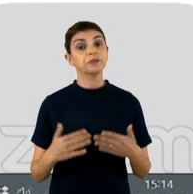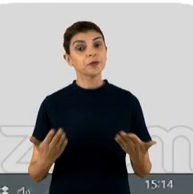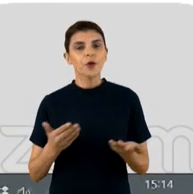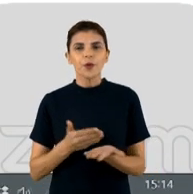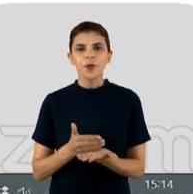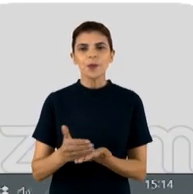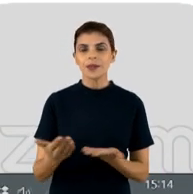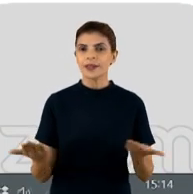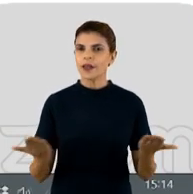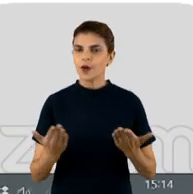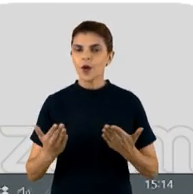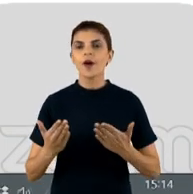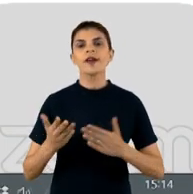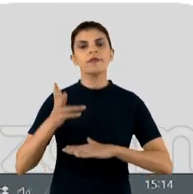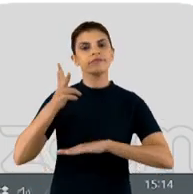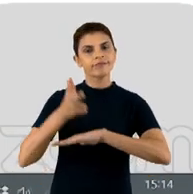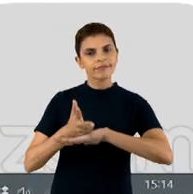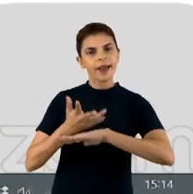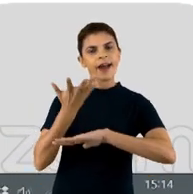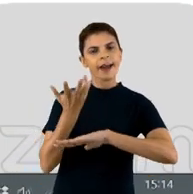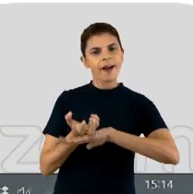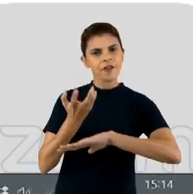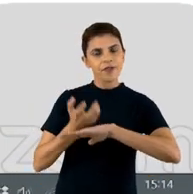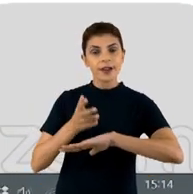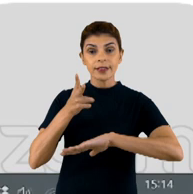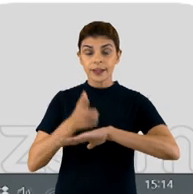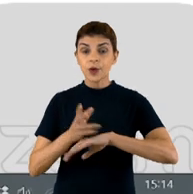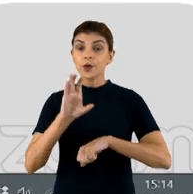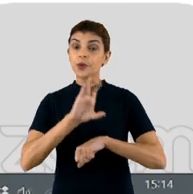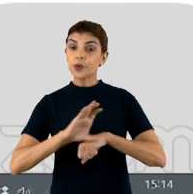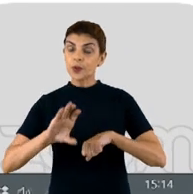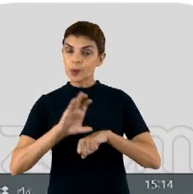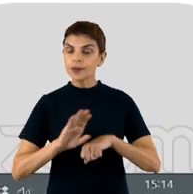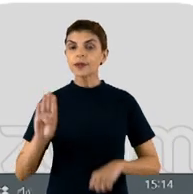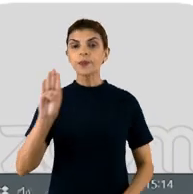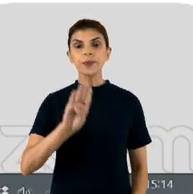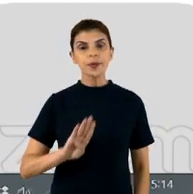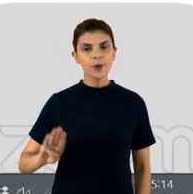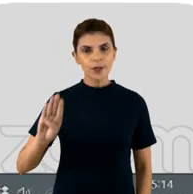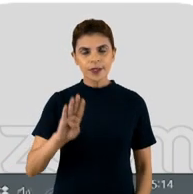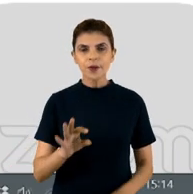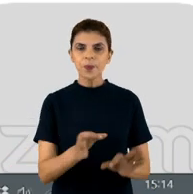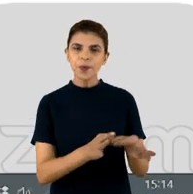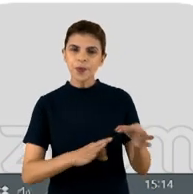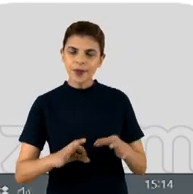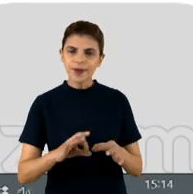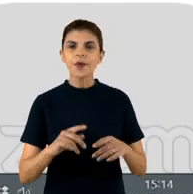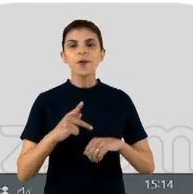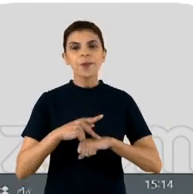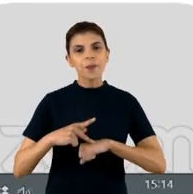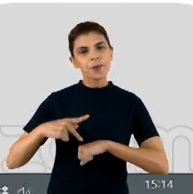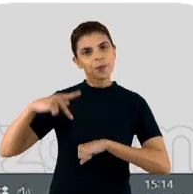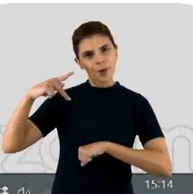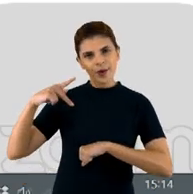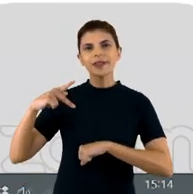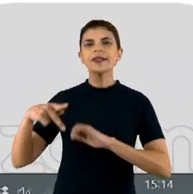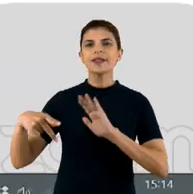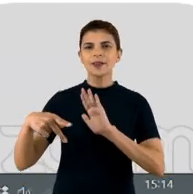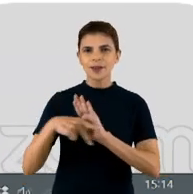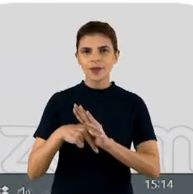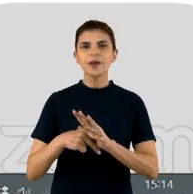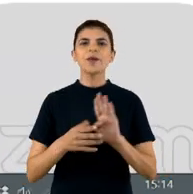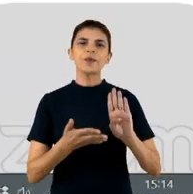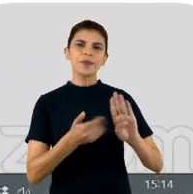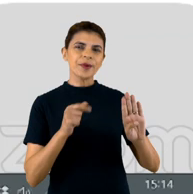Então, vamos iniciar aqui a gravação de apresentação do curso de Biologia Molecular da pós-graduação em Biotecnologia de Saúde e Medicina